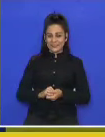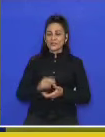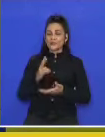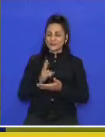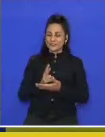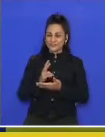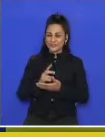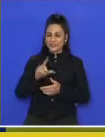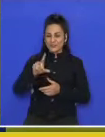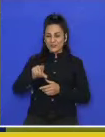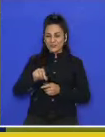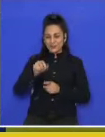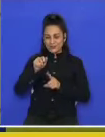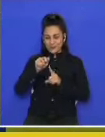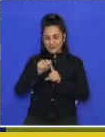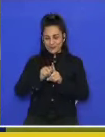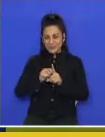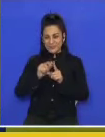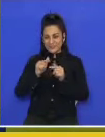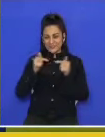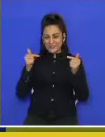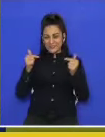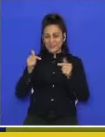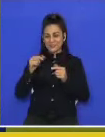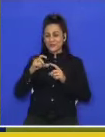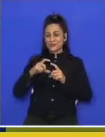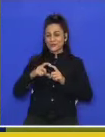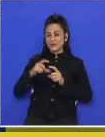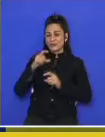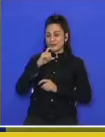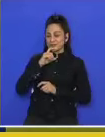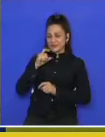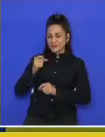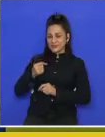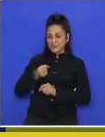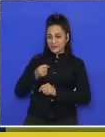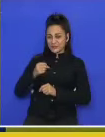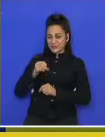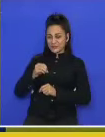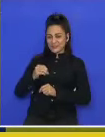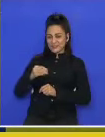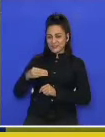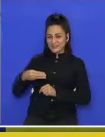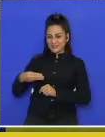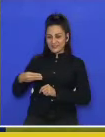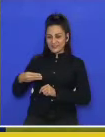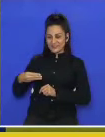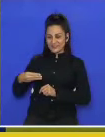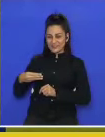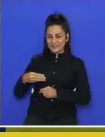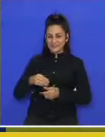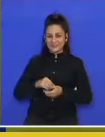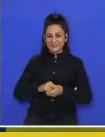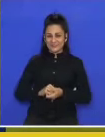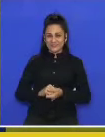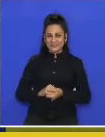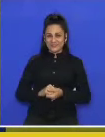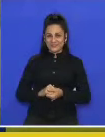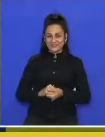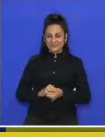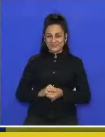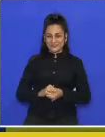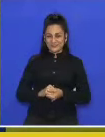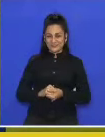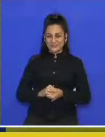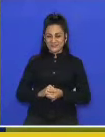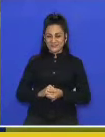Na sequência, sorteio do mês da sorte. Bola verde, número 03. Verde, 03.